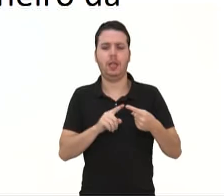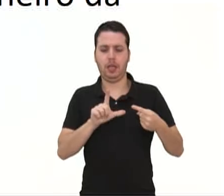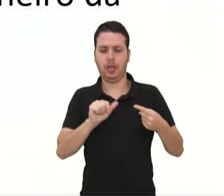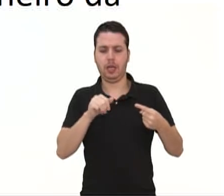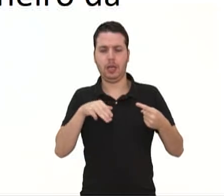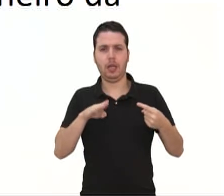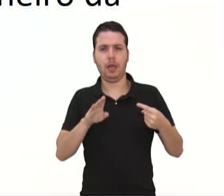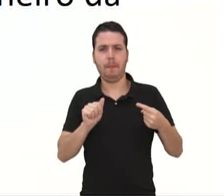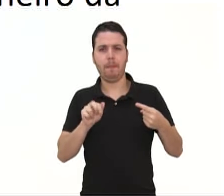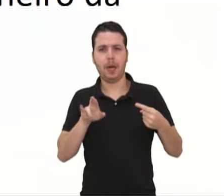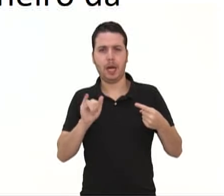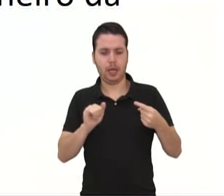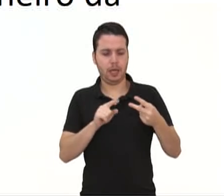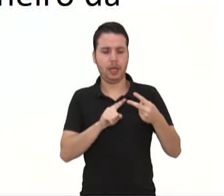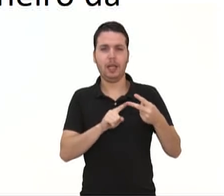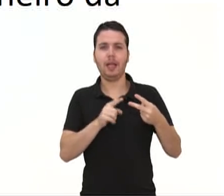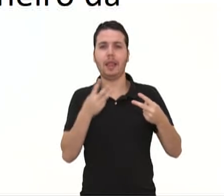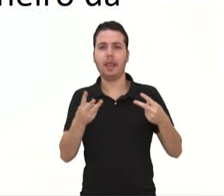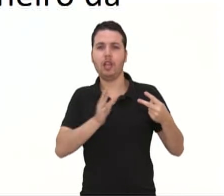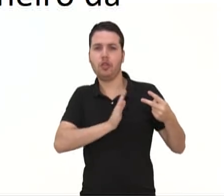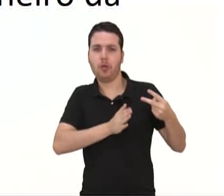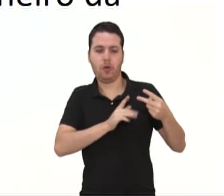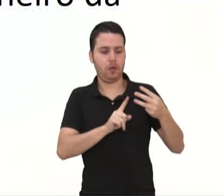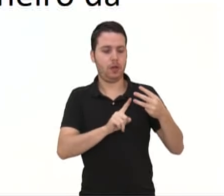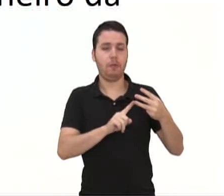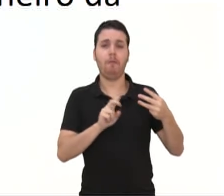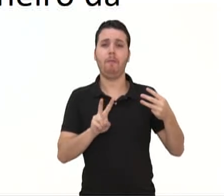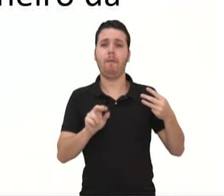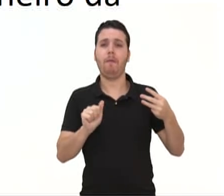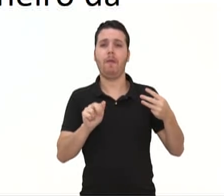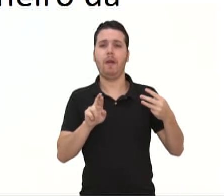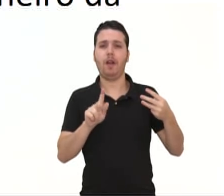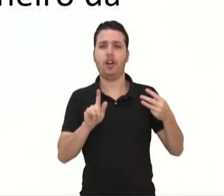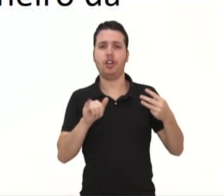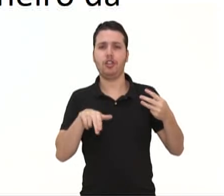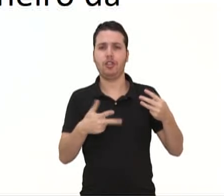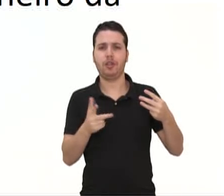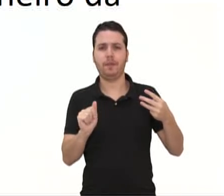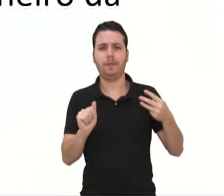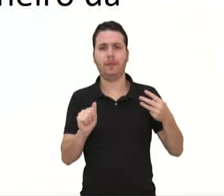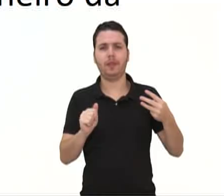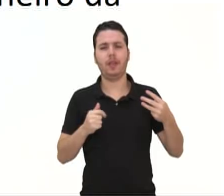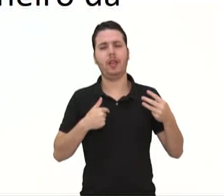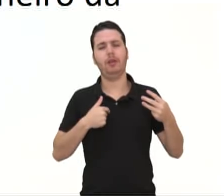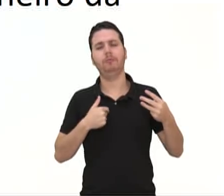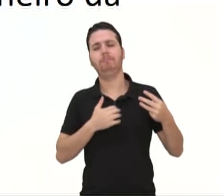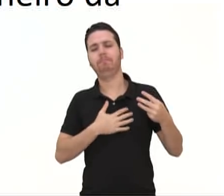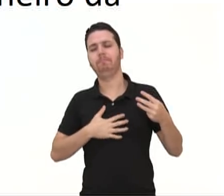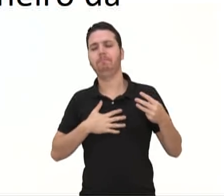Três Corações, Varginha. Me divertia fazendo meus